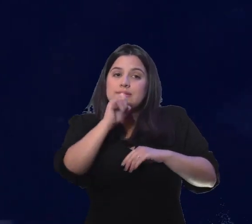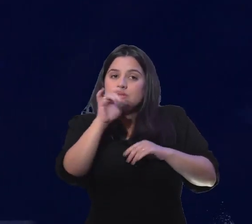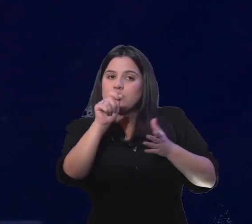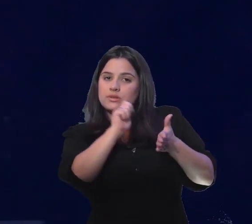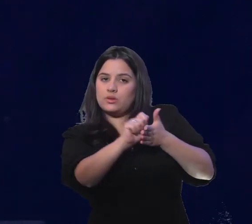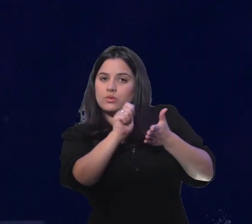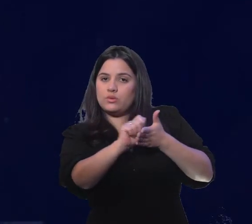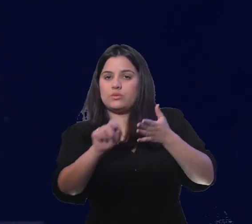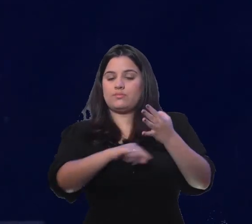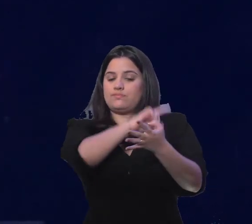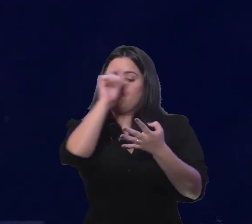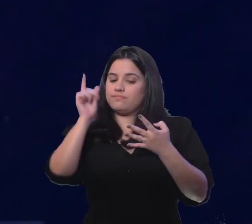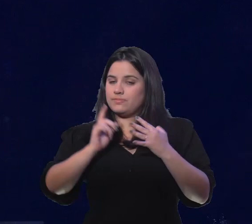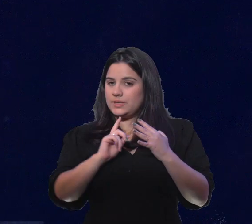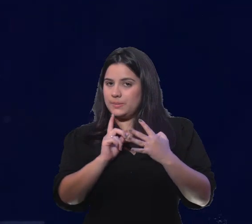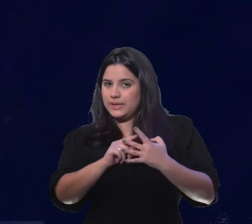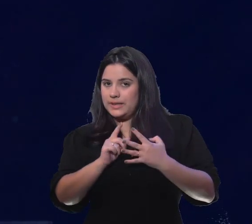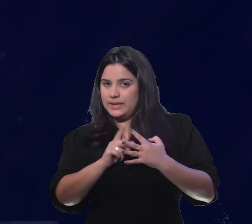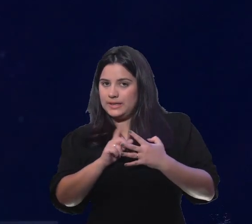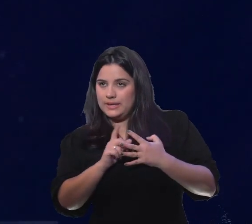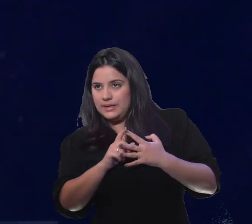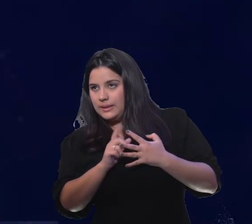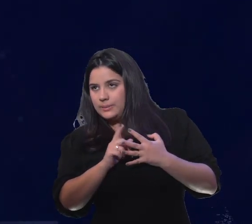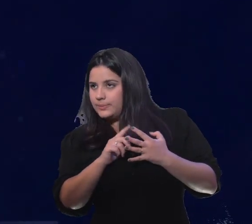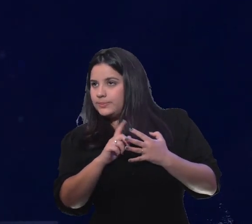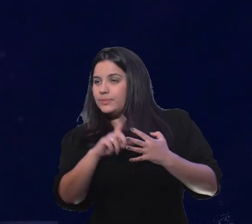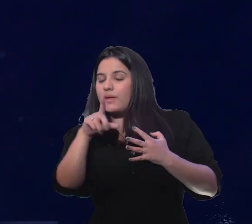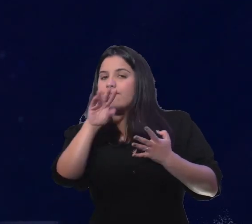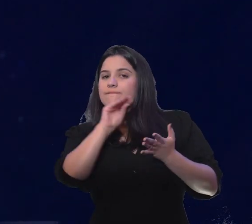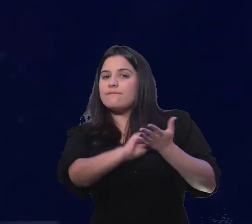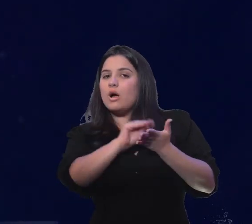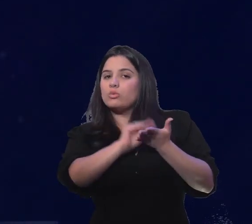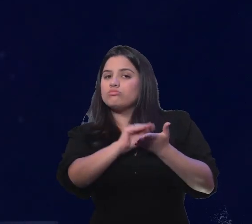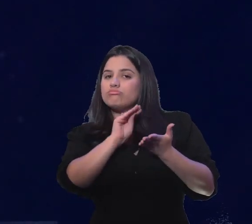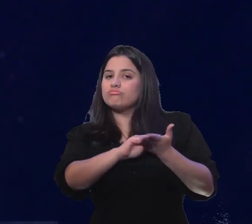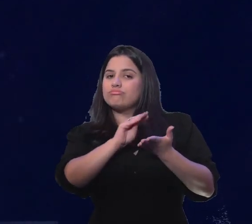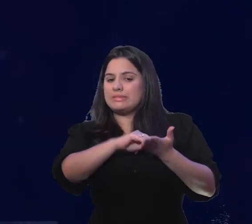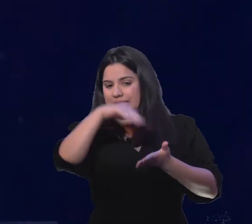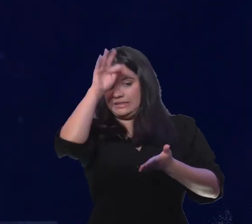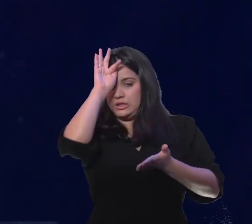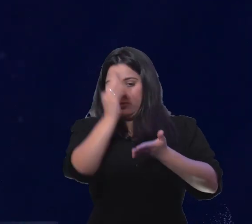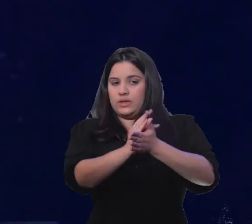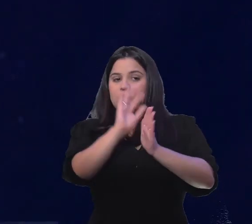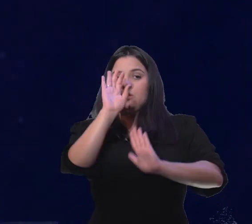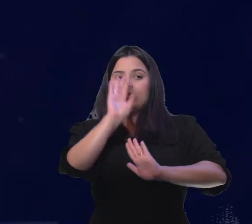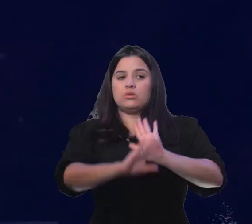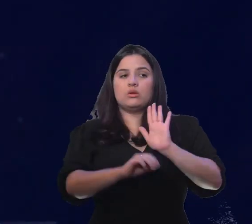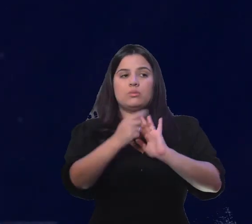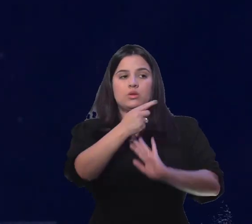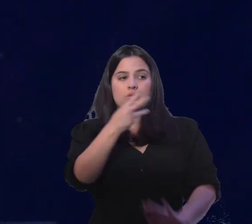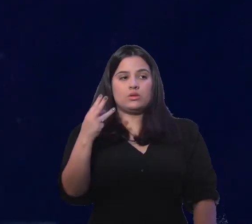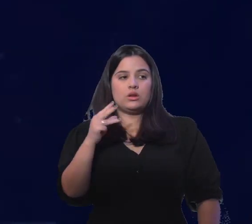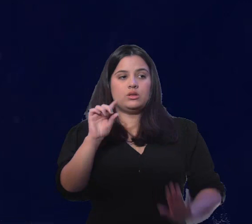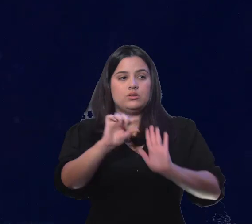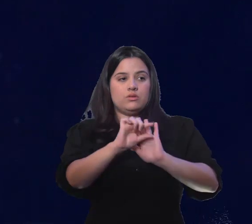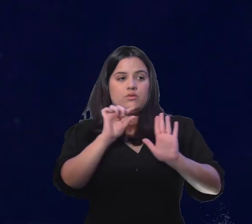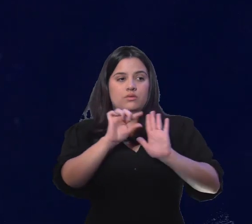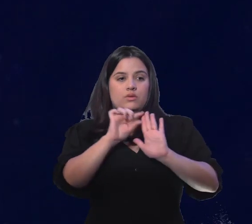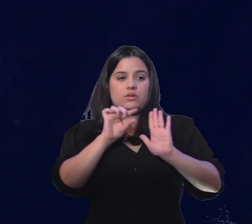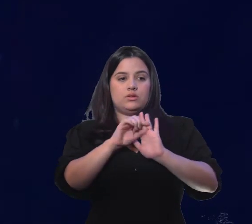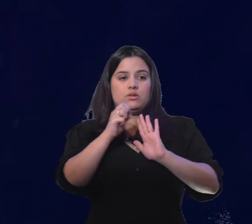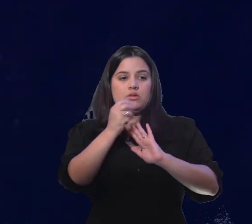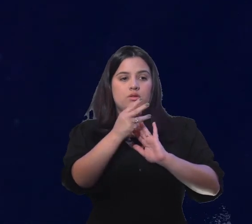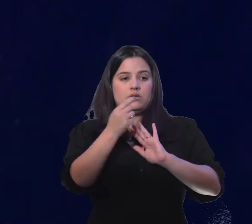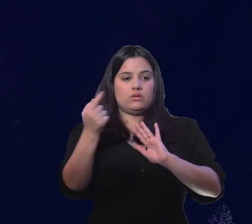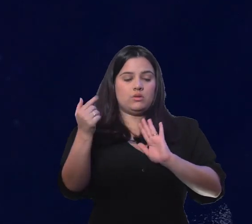a primeira fortaleza é a falta de fé, que está lá no capítulo 13, versículo 31 a